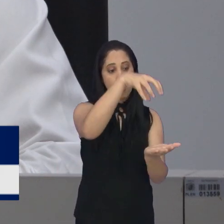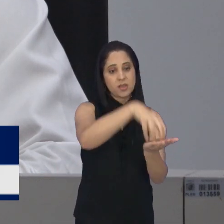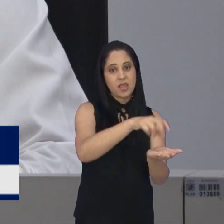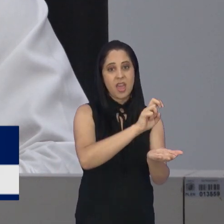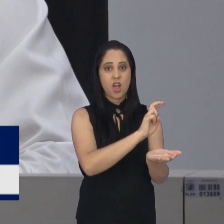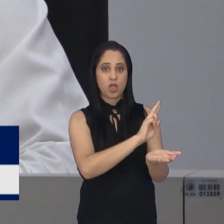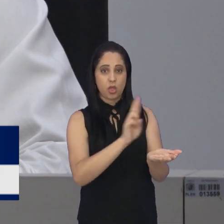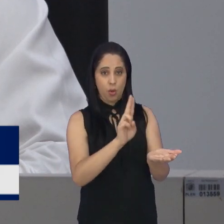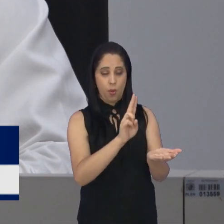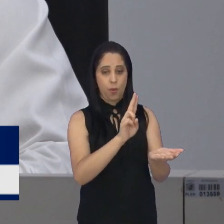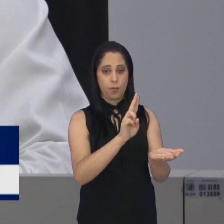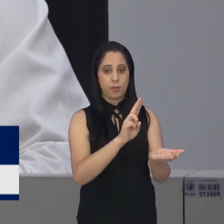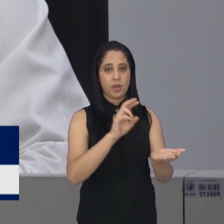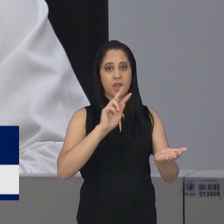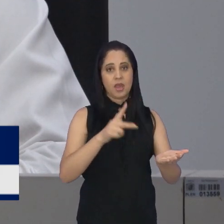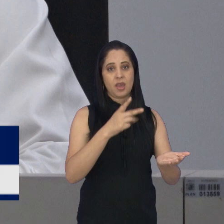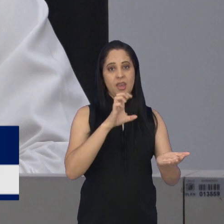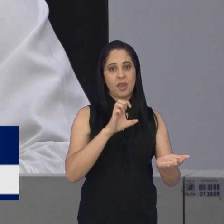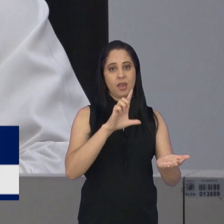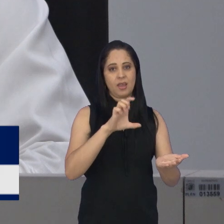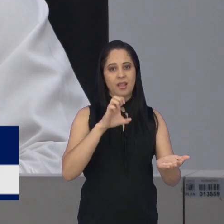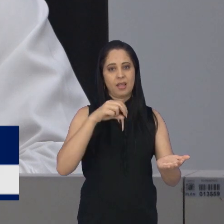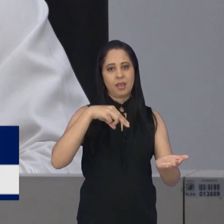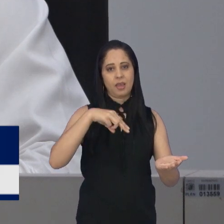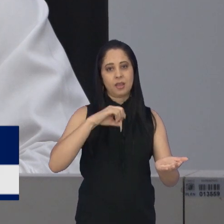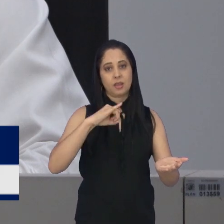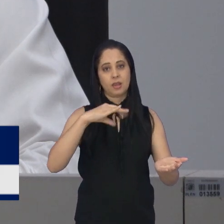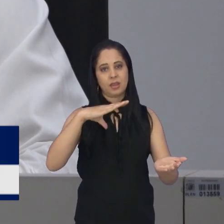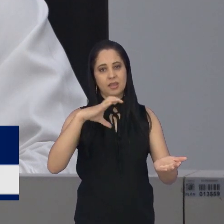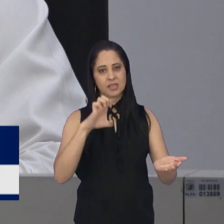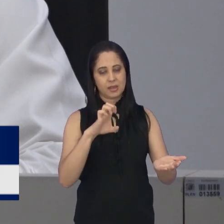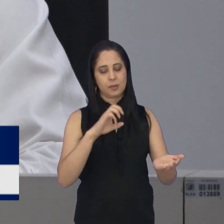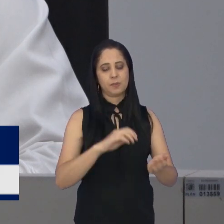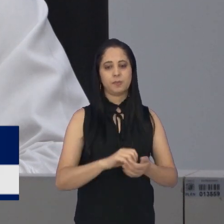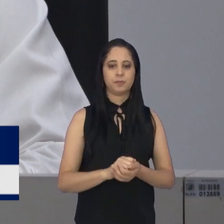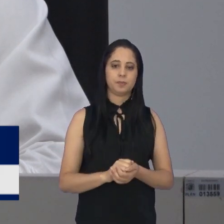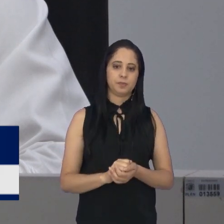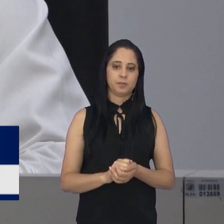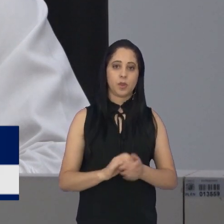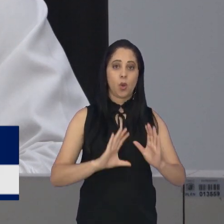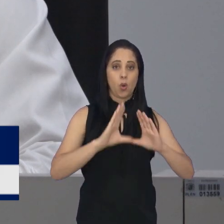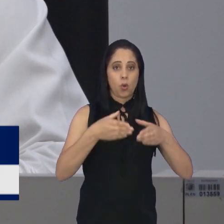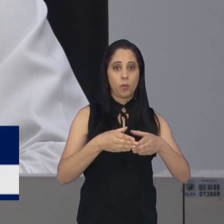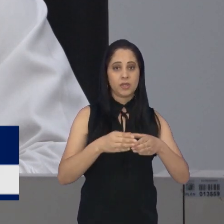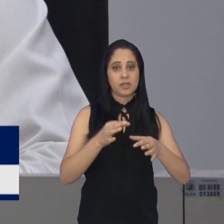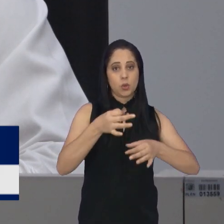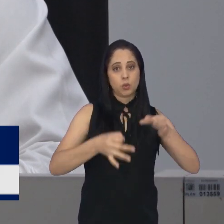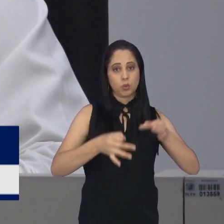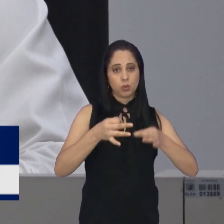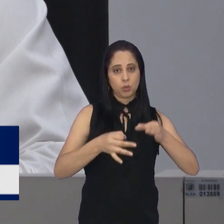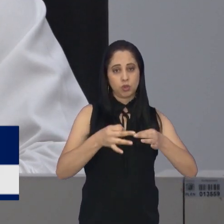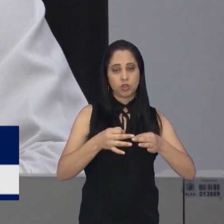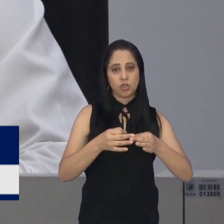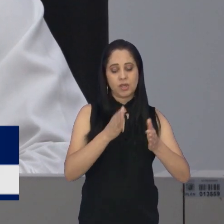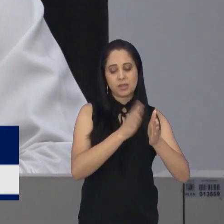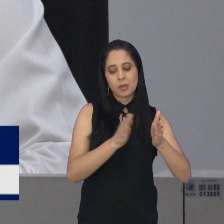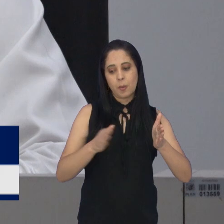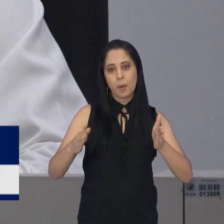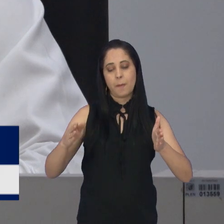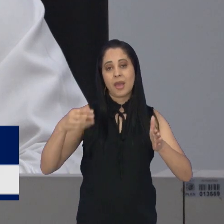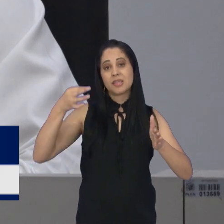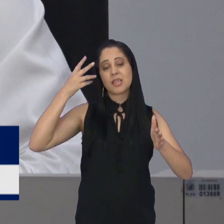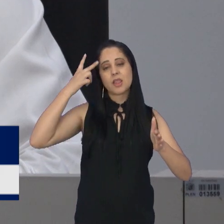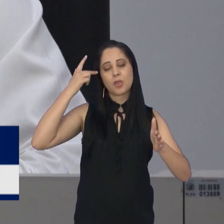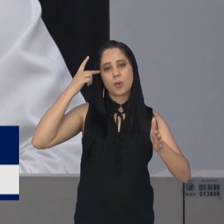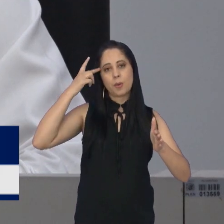Dimas, de Helenice Aparecida Macedo. Comissão Justiça, o rito ordinário, término do